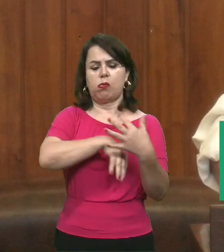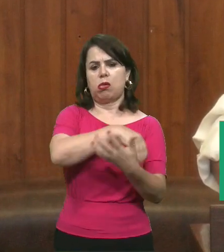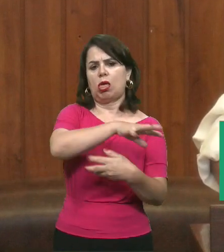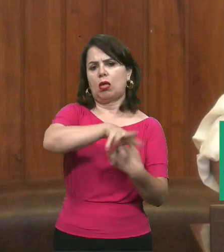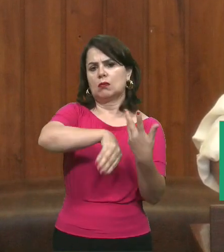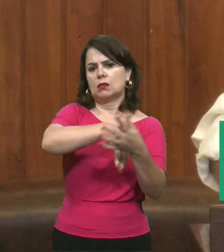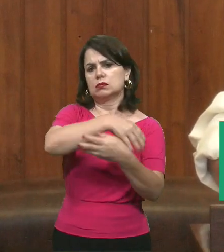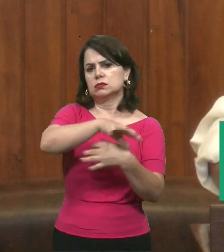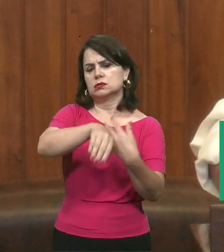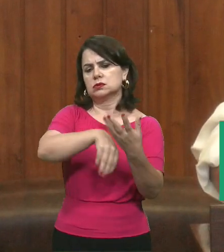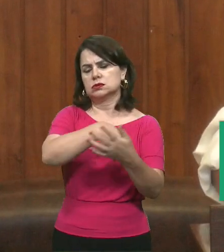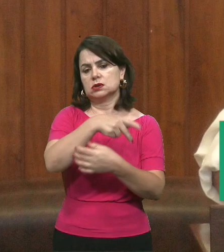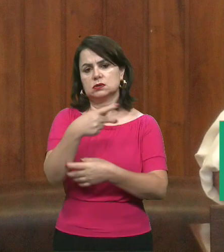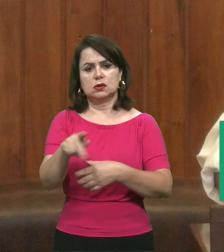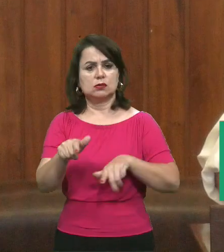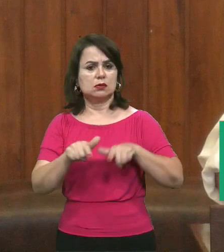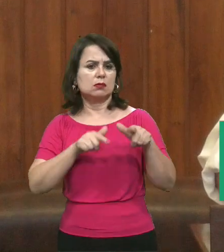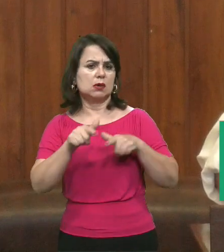seu.